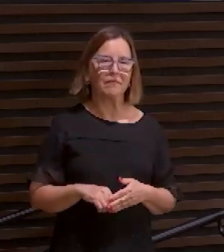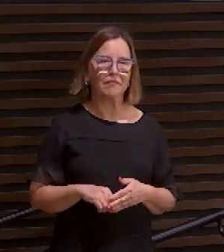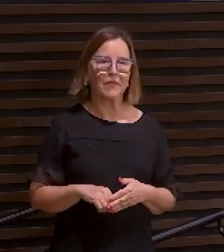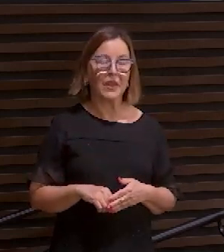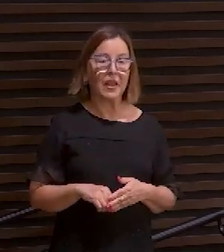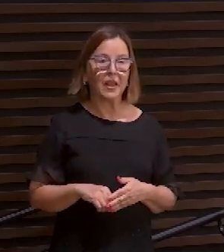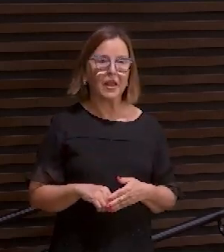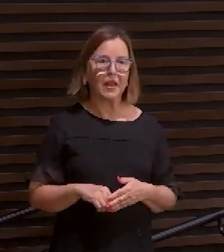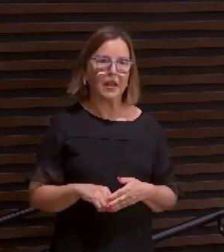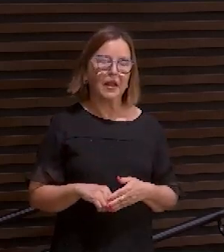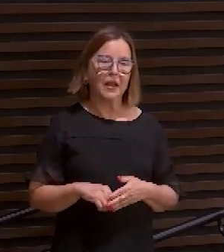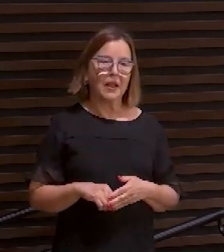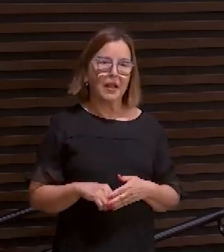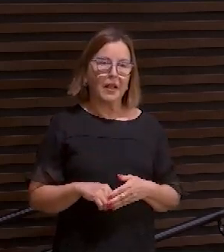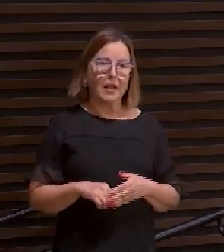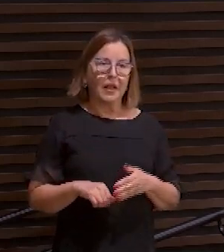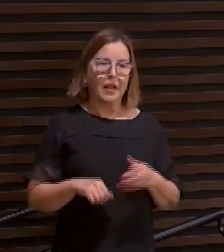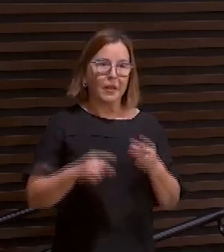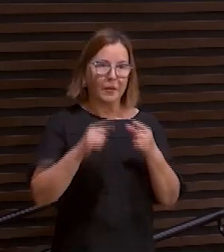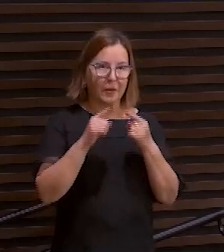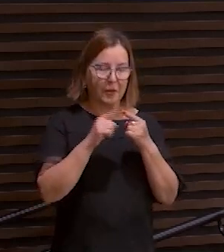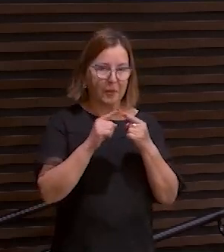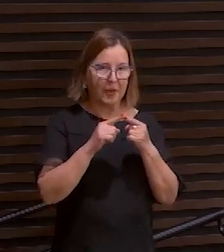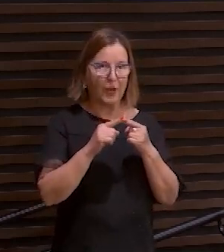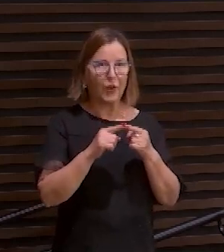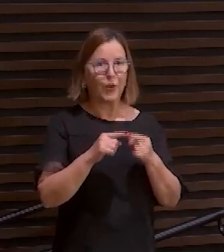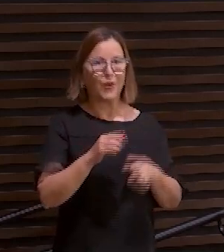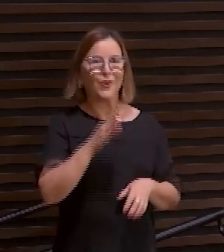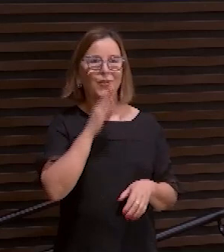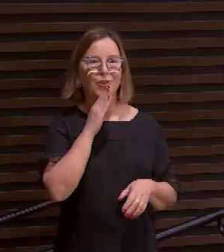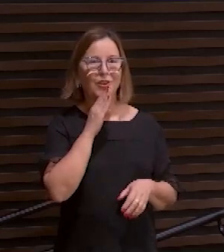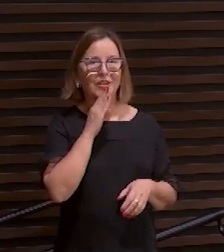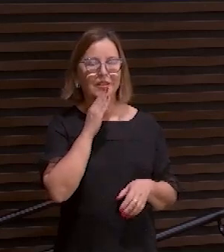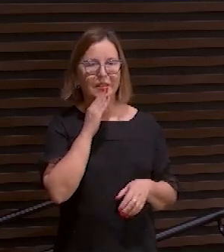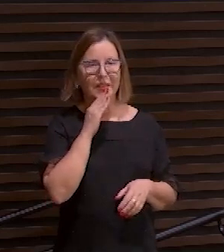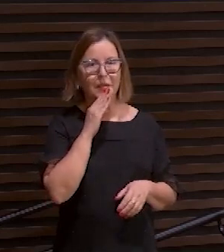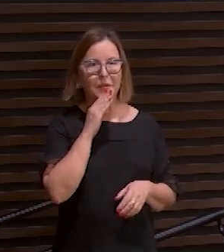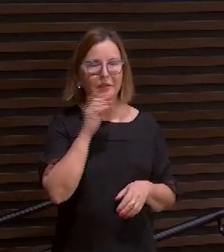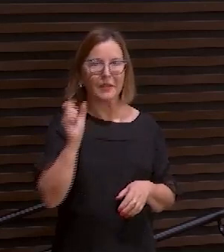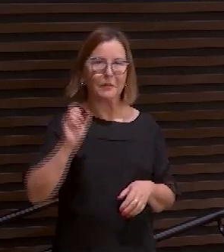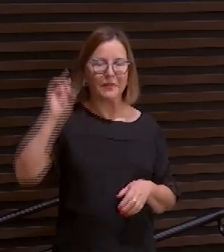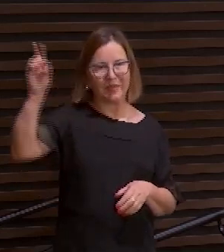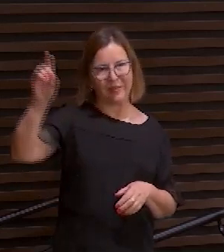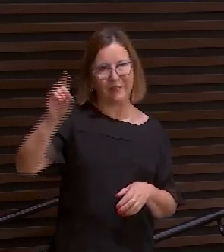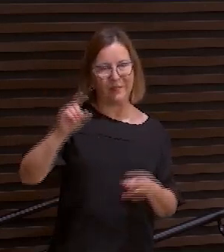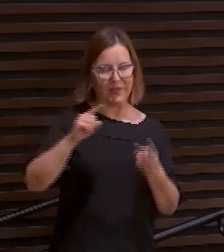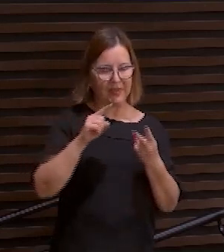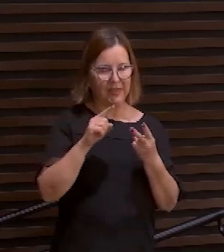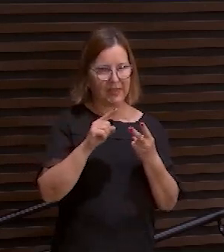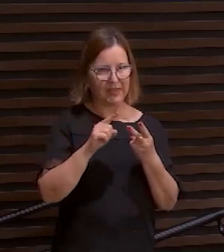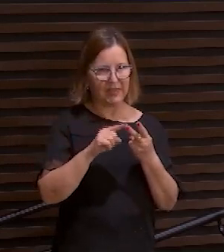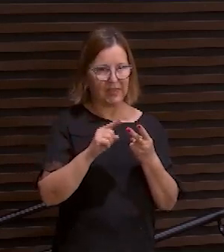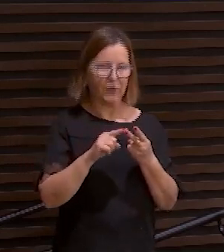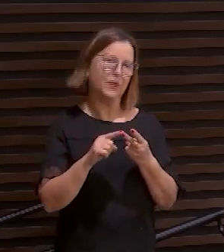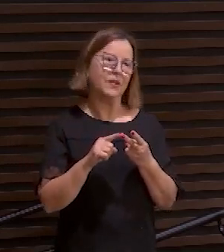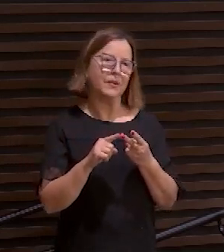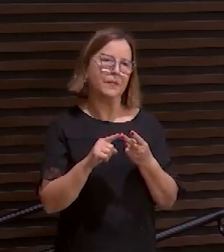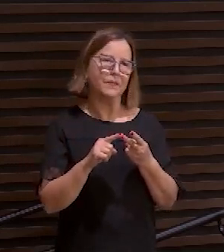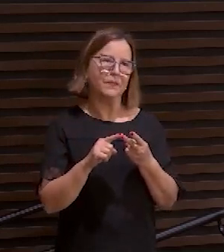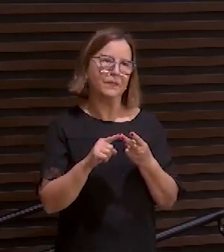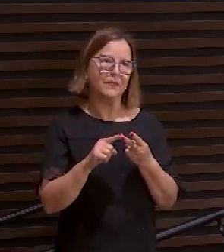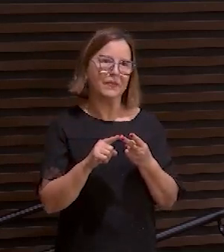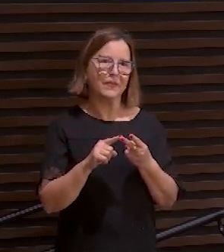a familiaridade com o conteúdo da palavra. A segunda é a concordância, o reconhecimento de que a palavra de